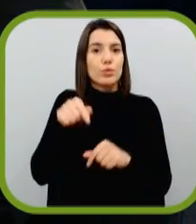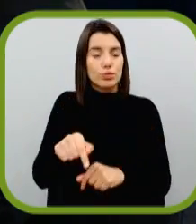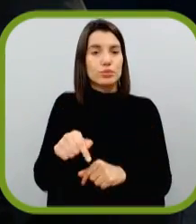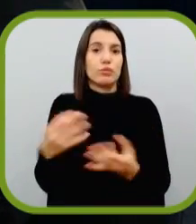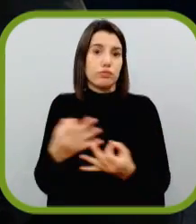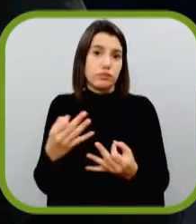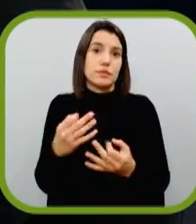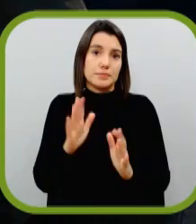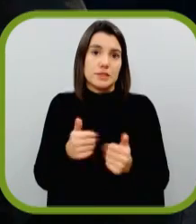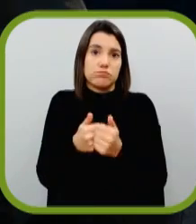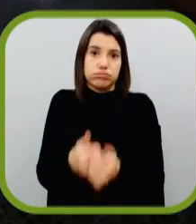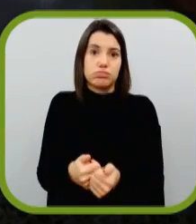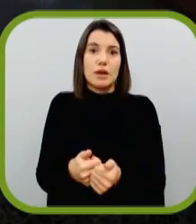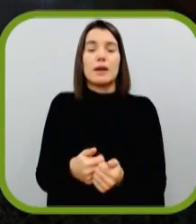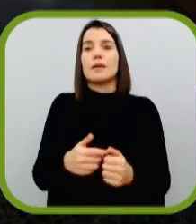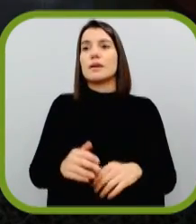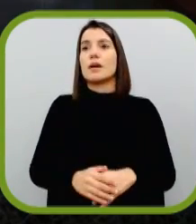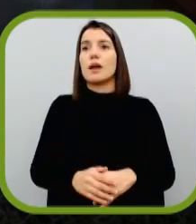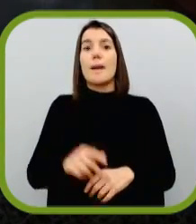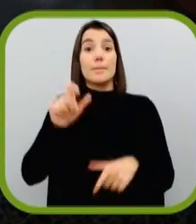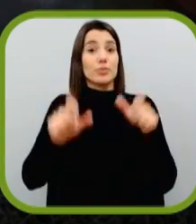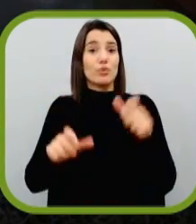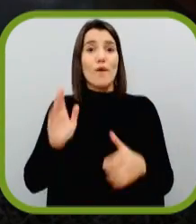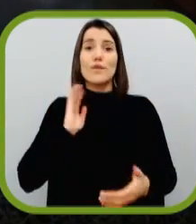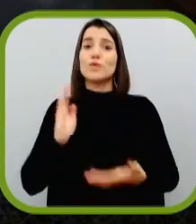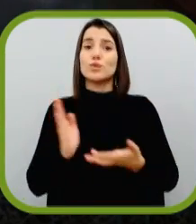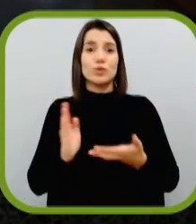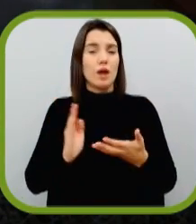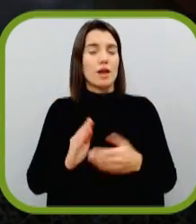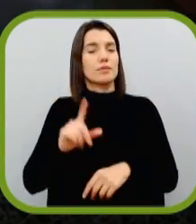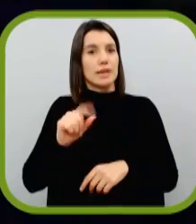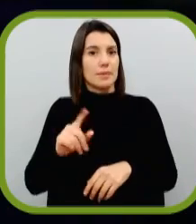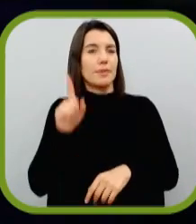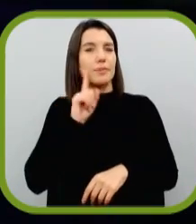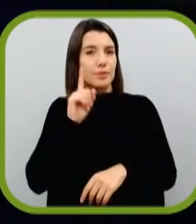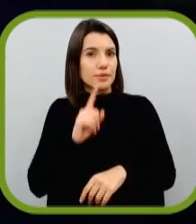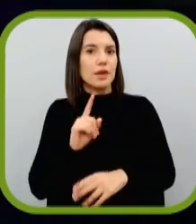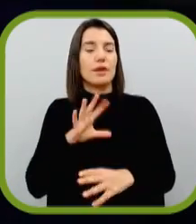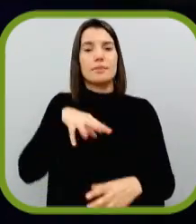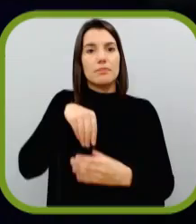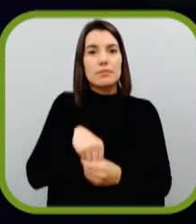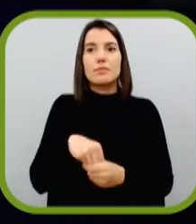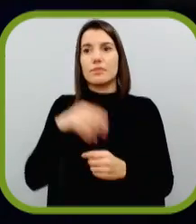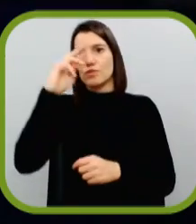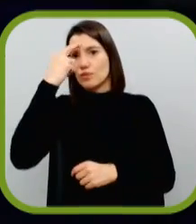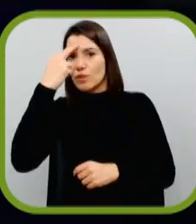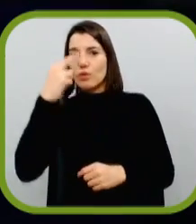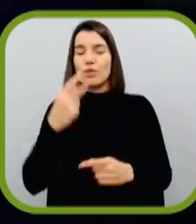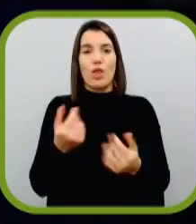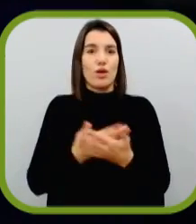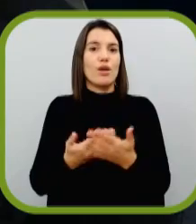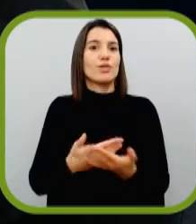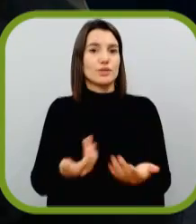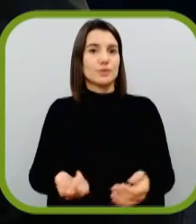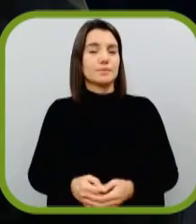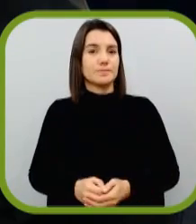produto passar por isso. Os colaboradores que nós temos também fazem a diferença em termos de envolvimento e de empenhamento